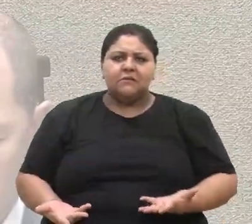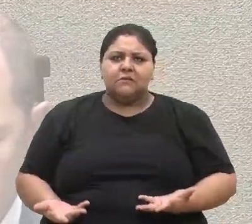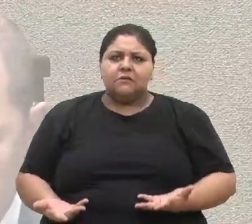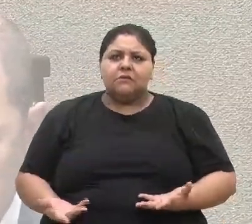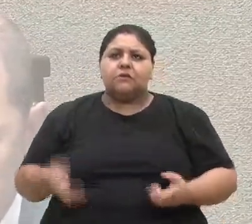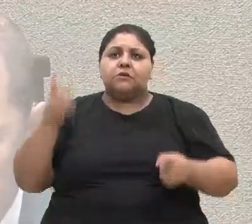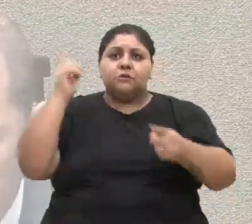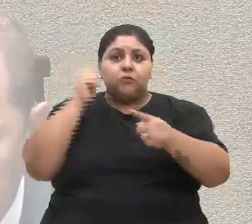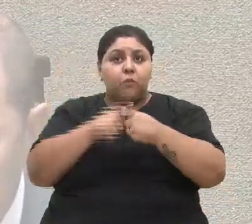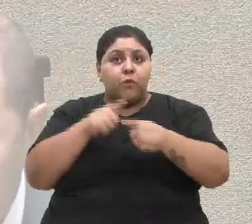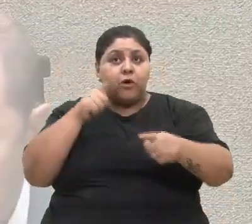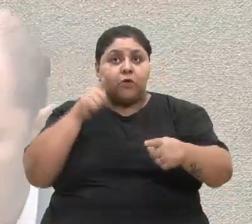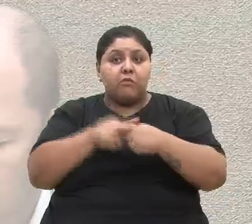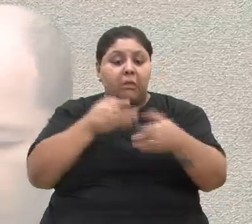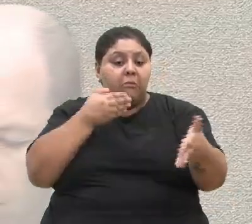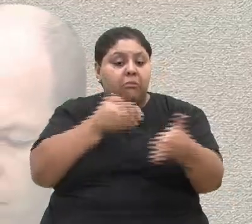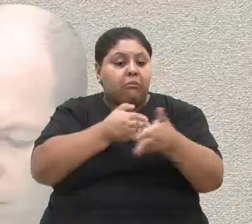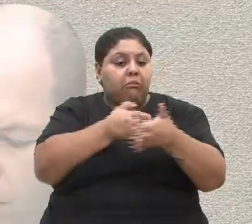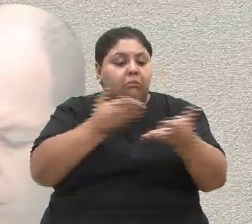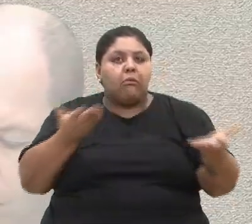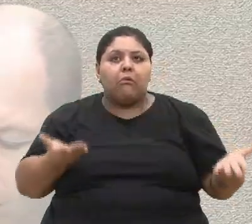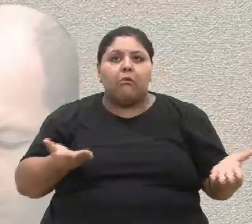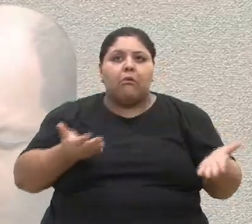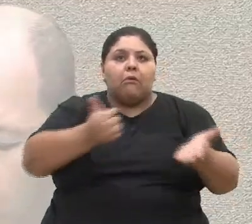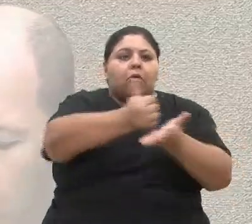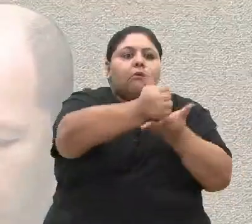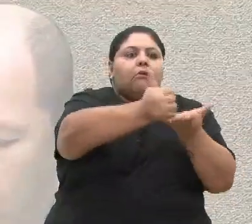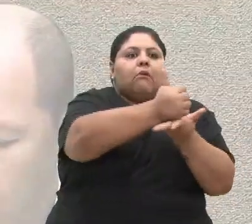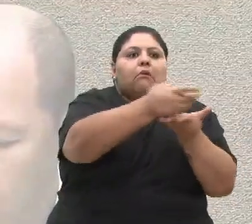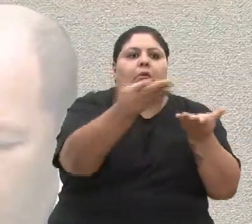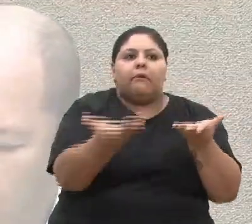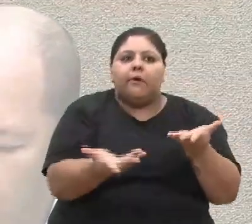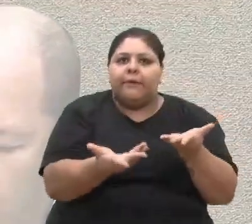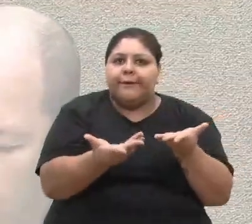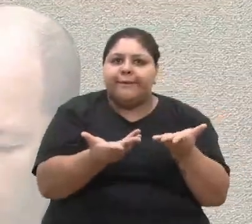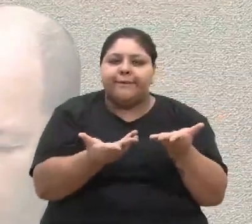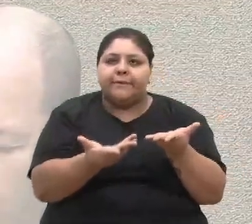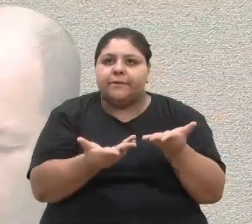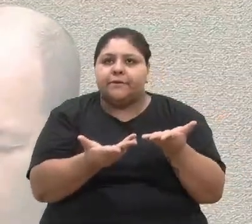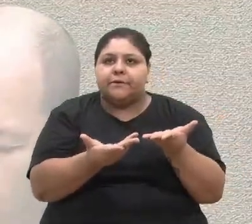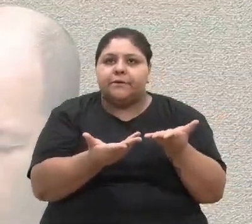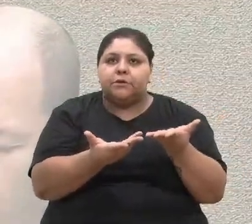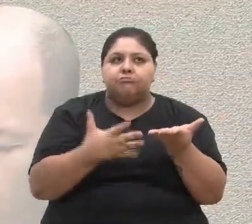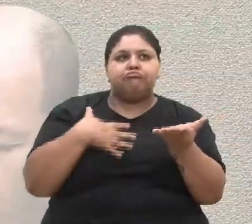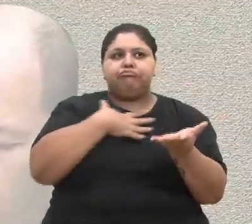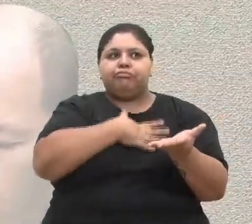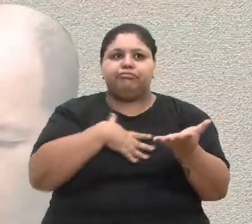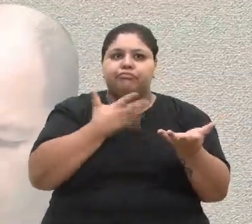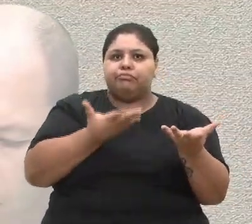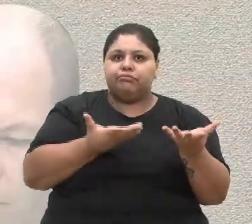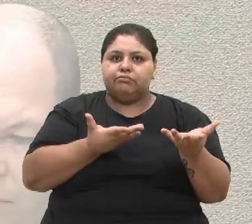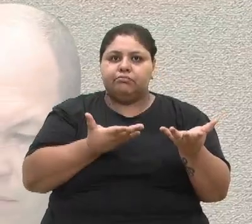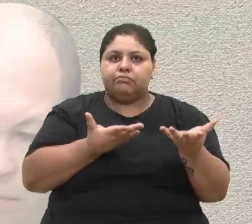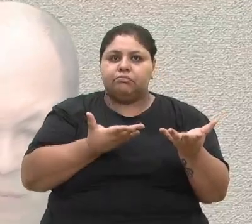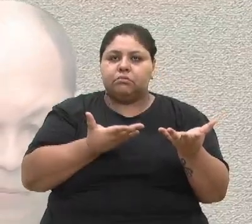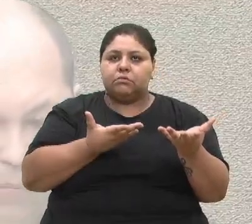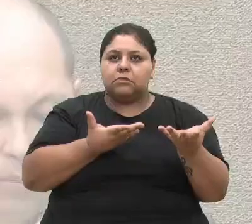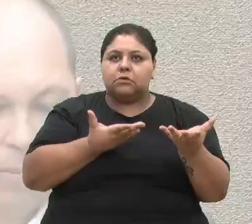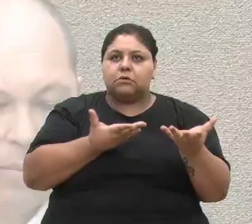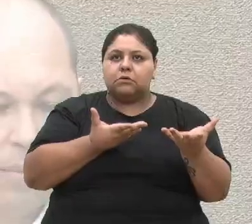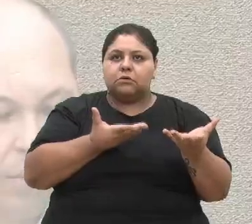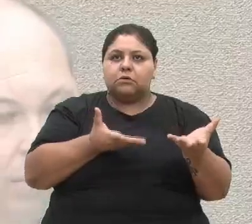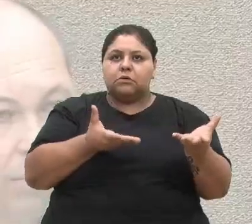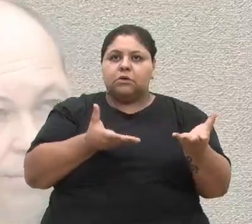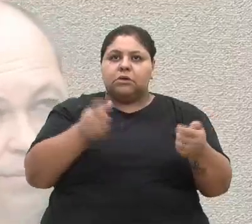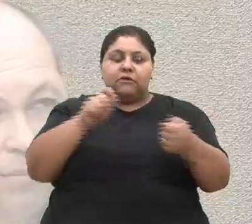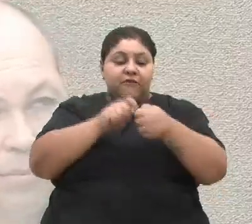Porque vocês nos barram, baseados em métodos que não pertencem à nossa